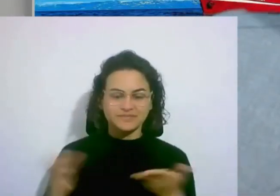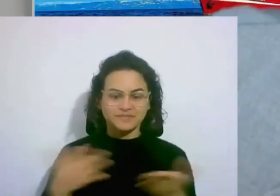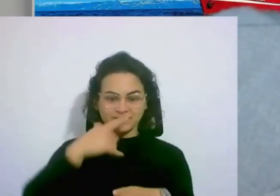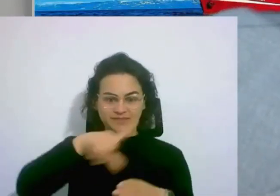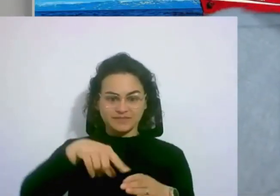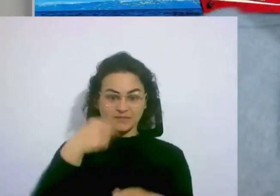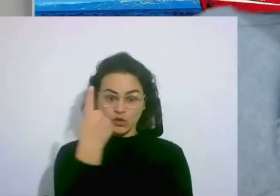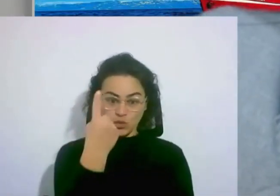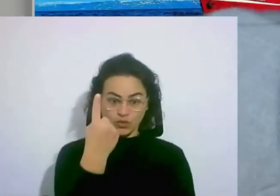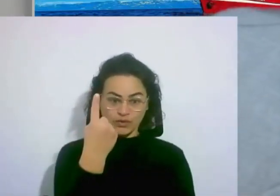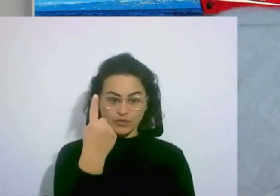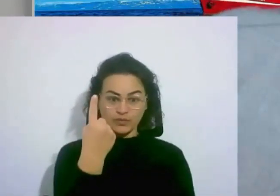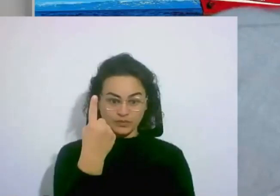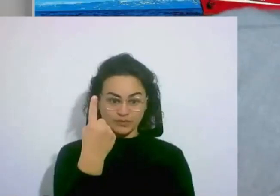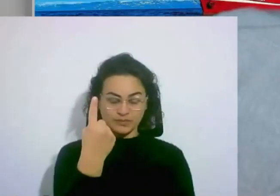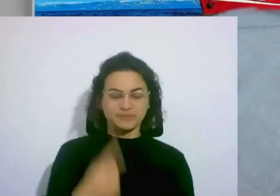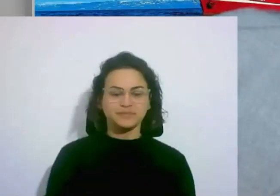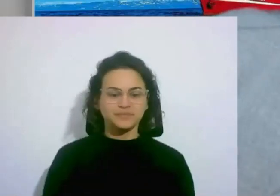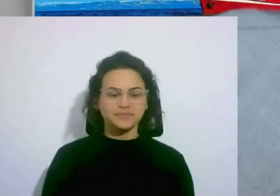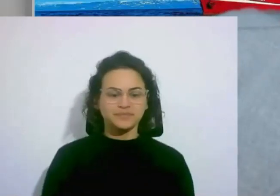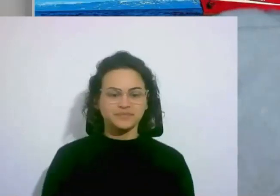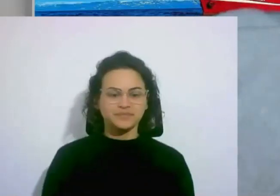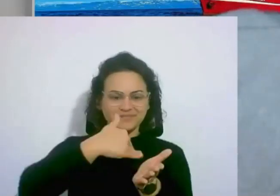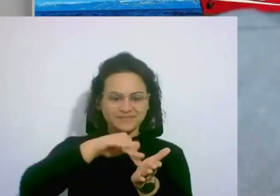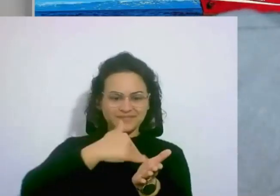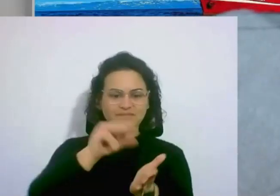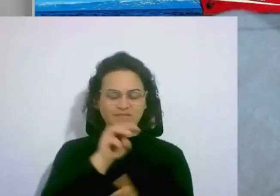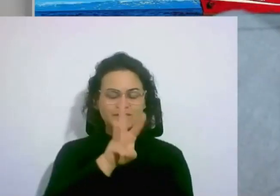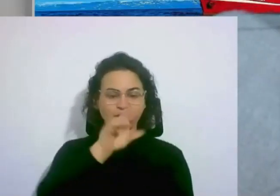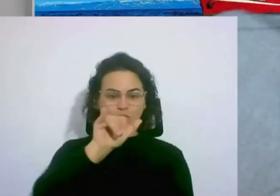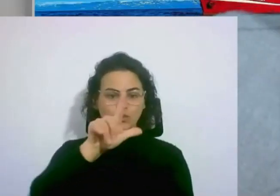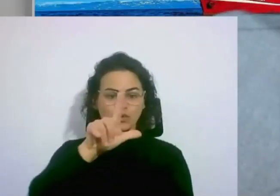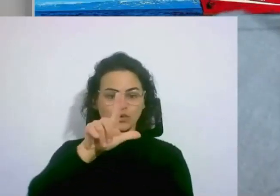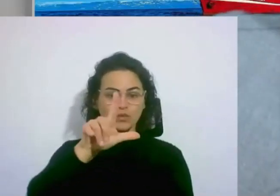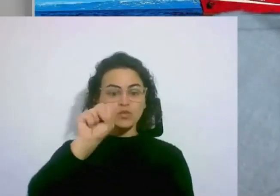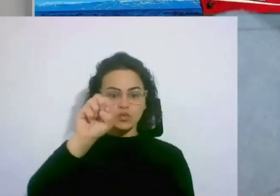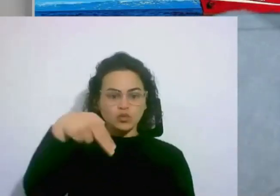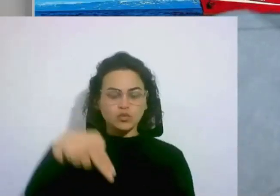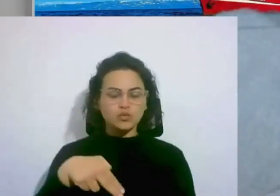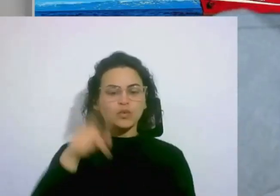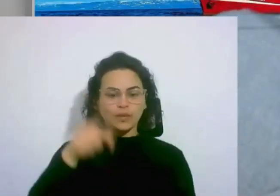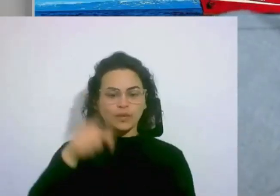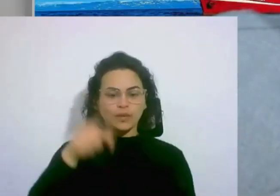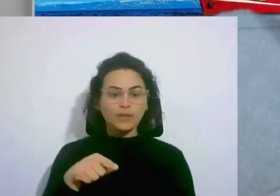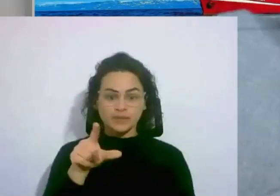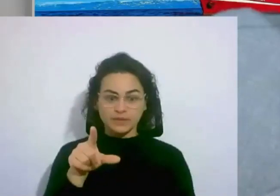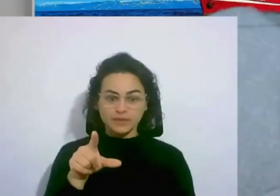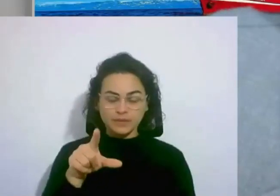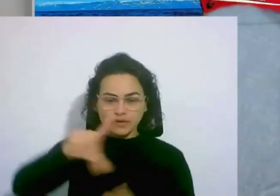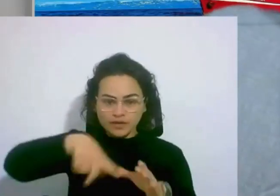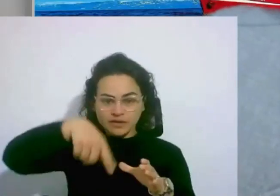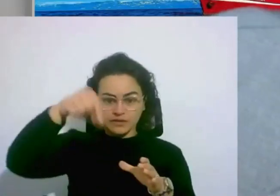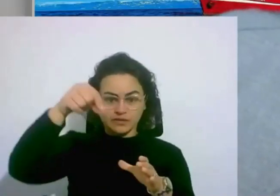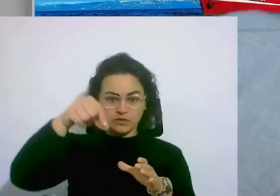agora. O nosso secretário executivo Wilson está rodando lá e já vai nos passar o nome aqui, vamos ver. Só leva os